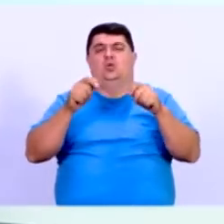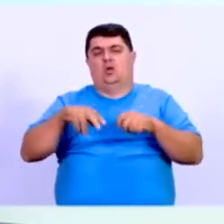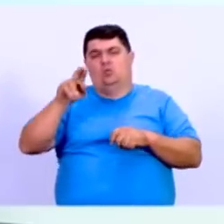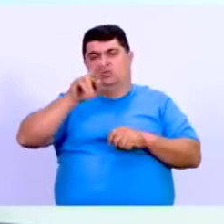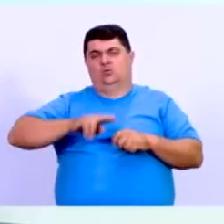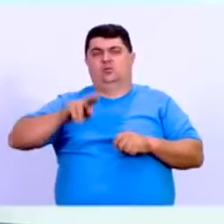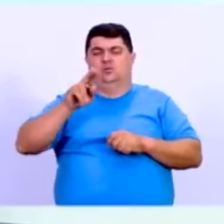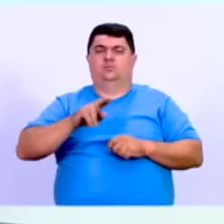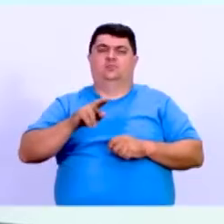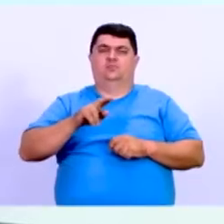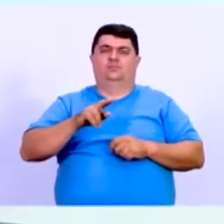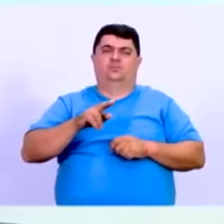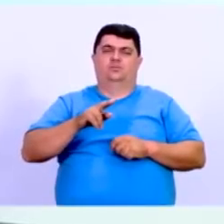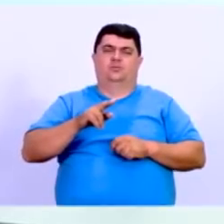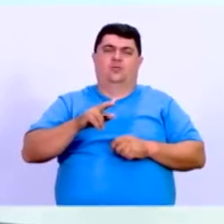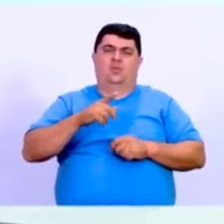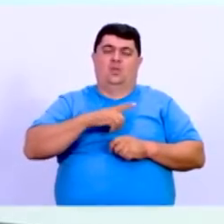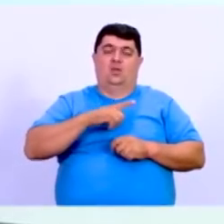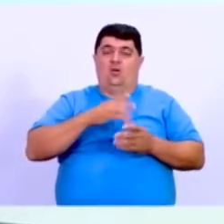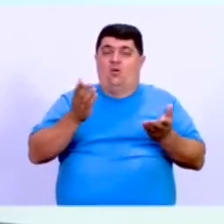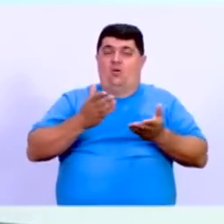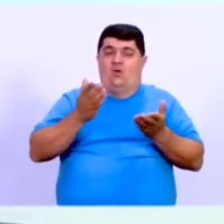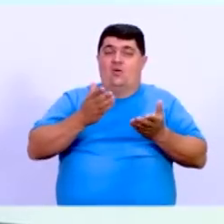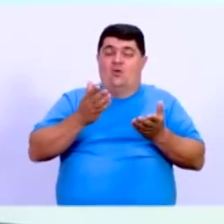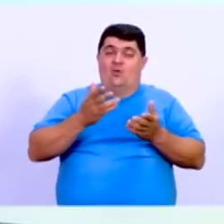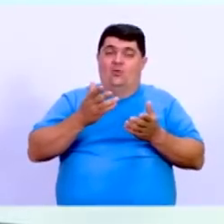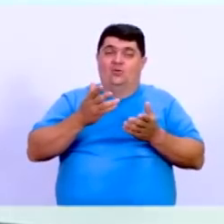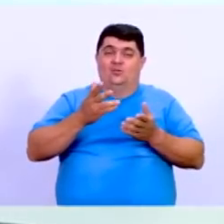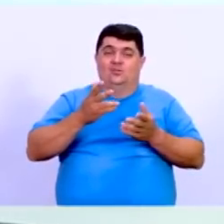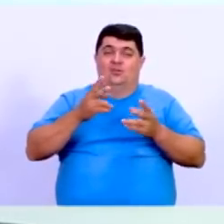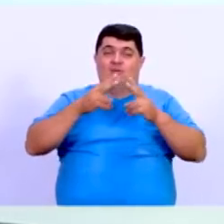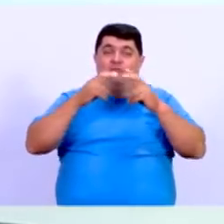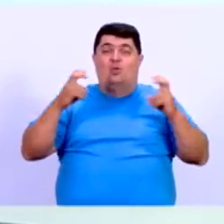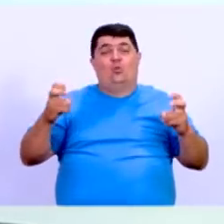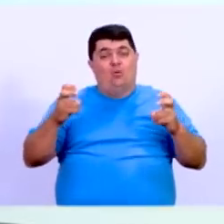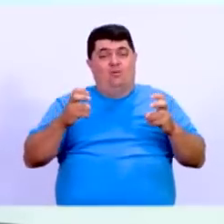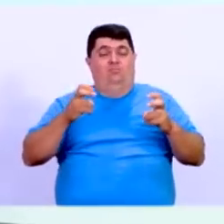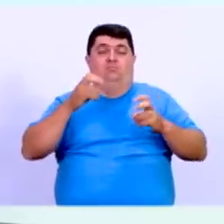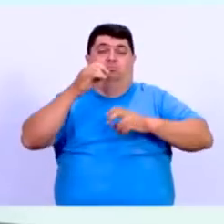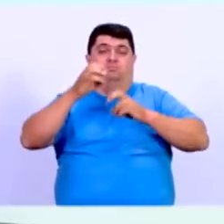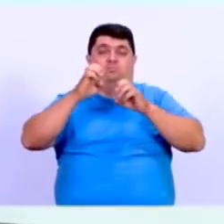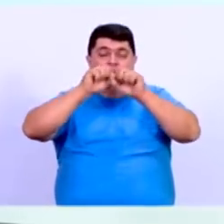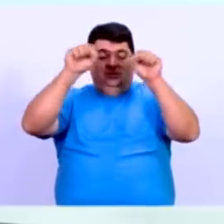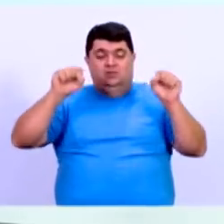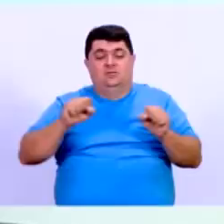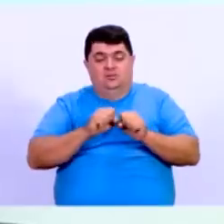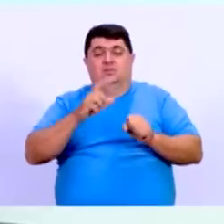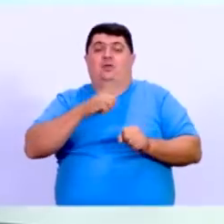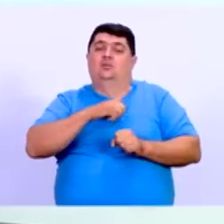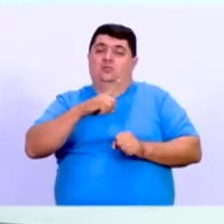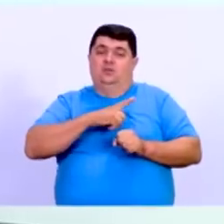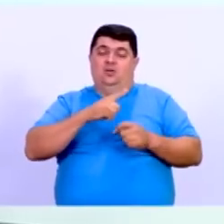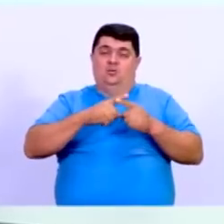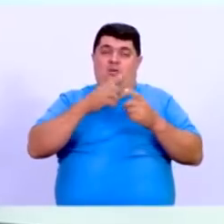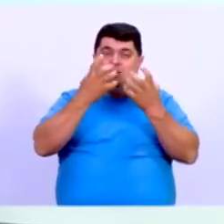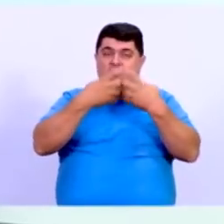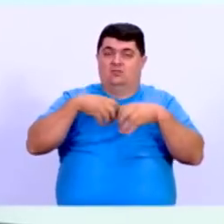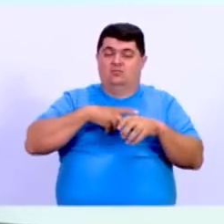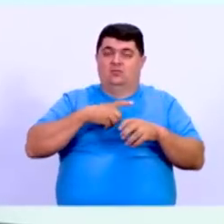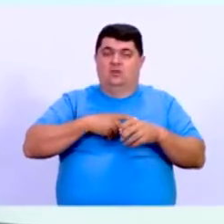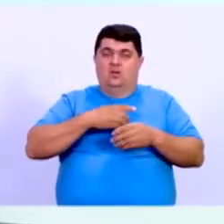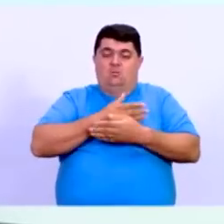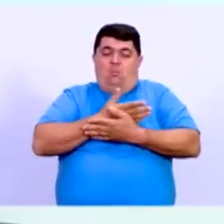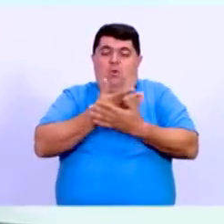à toa, galera, a gente está conversando aqui utilizando um ambiente virtual de aprendizagem, né? Utilizando os equipamentos que o IFLO tem à disposição,